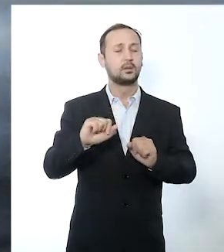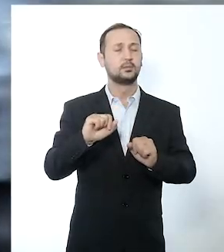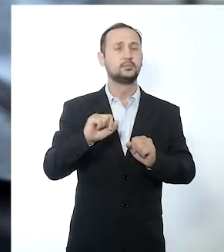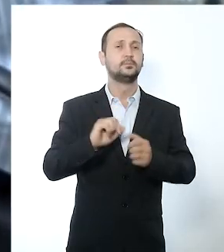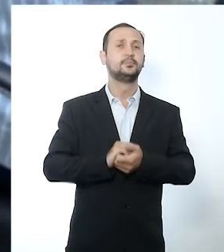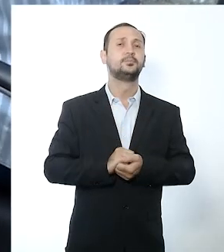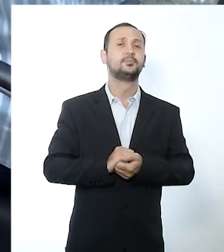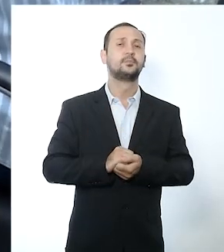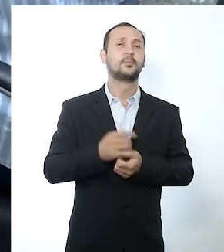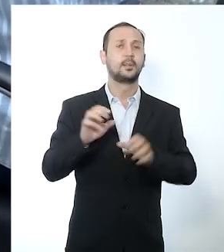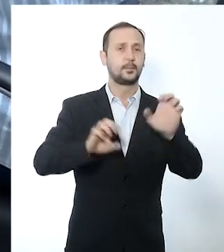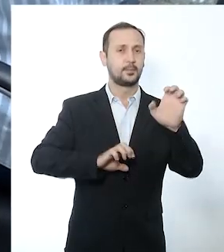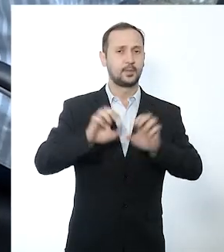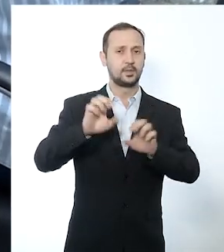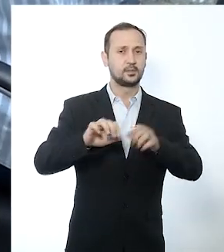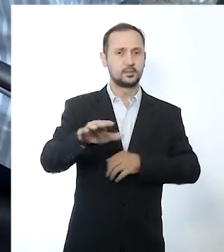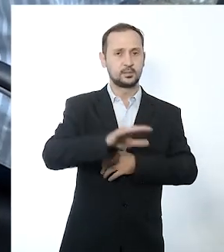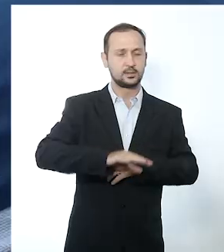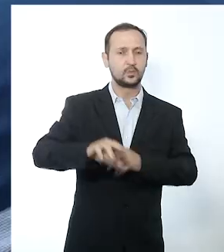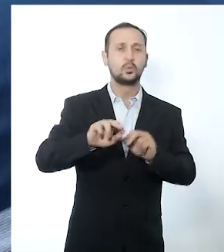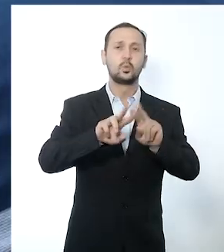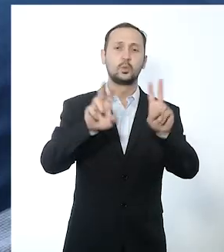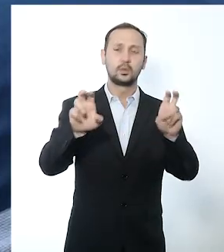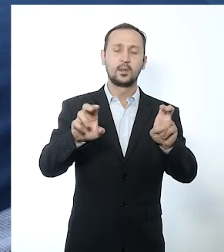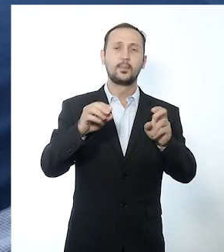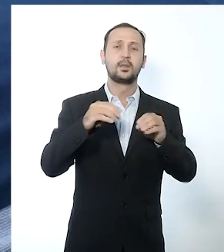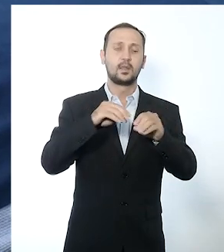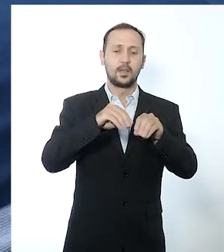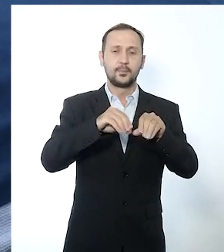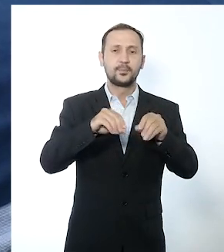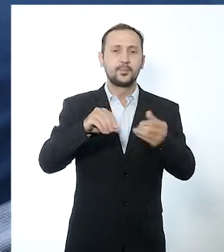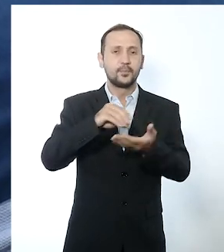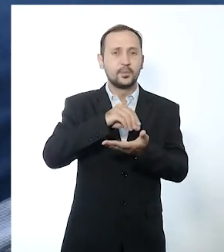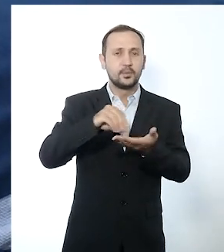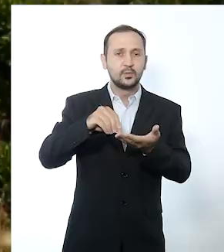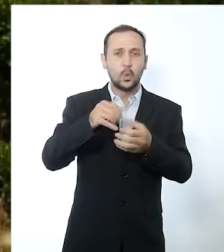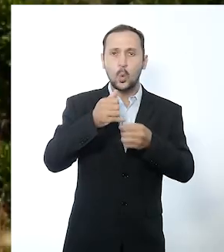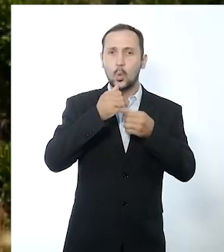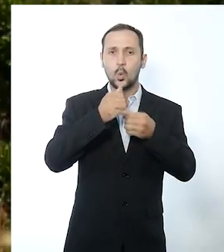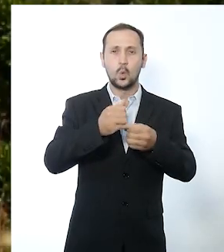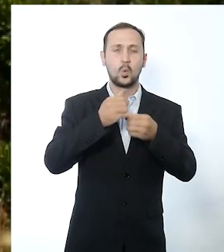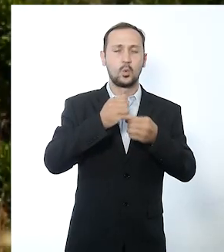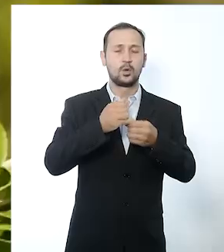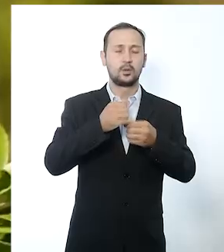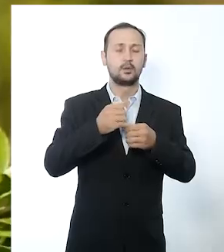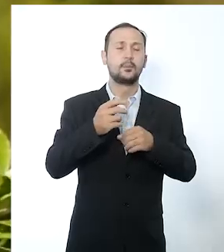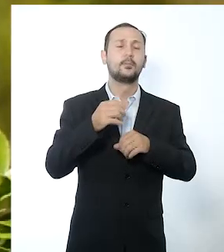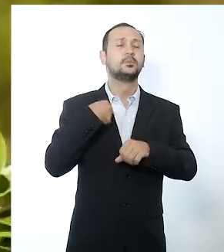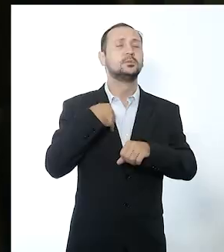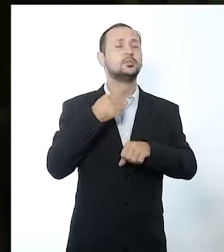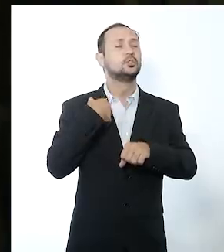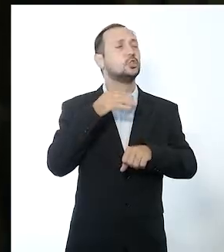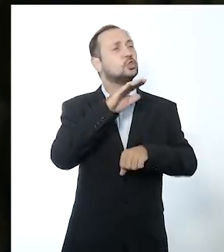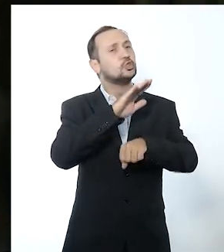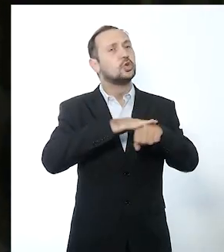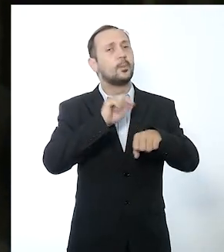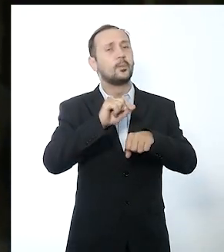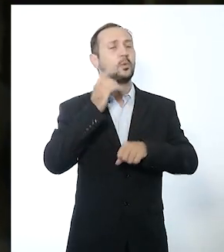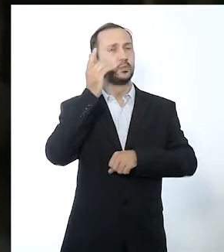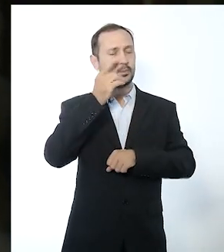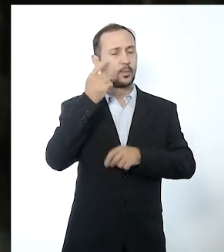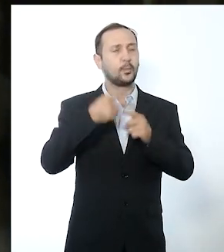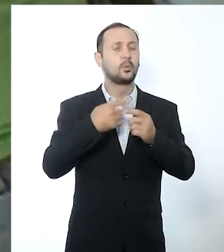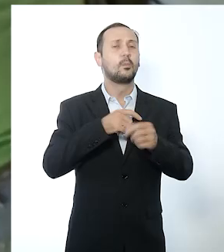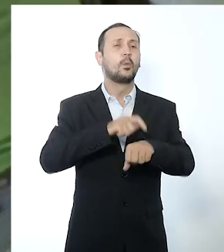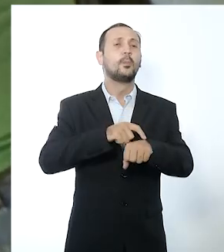extraordinárias. Empresários do setor da erva mate procuraram os deputados para saírem da situação de crise em